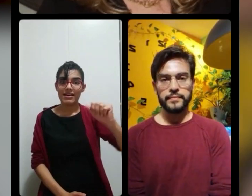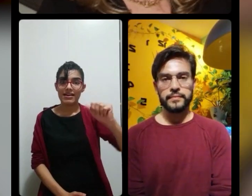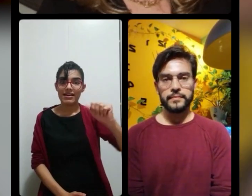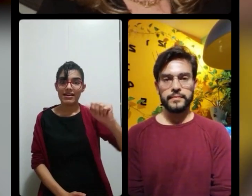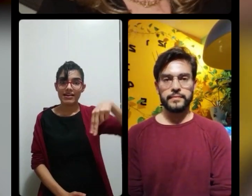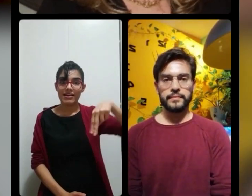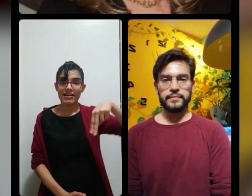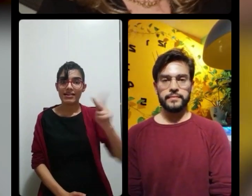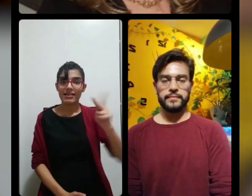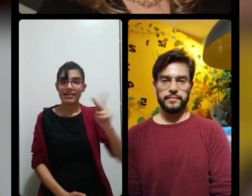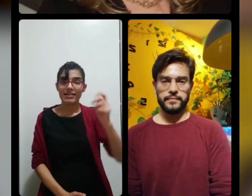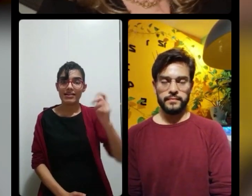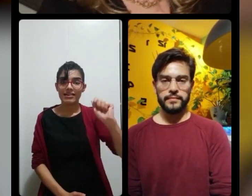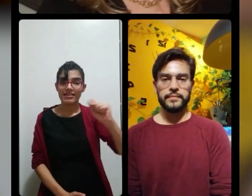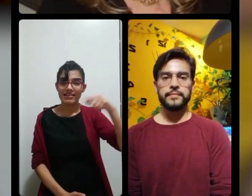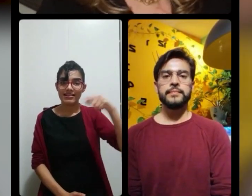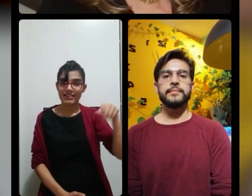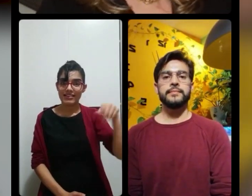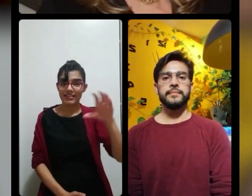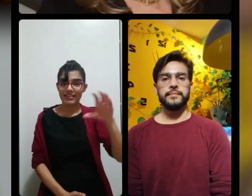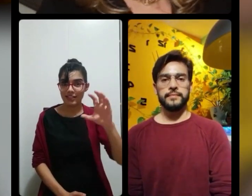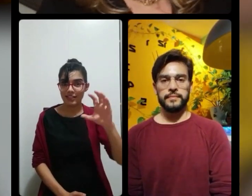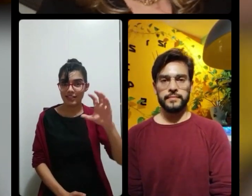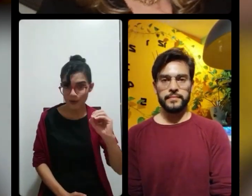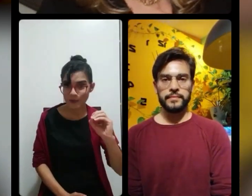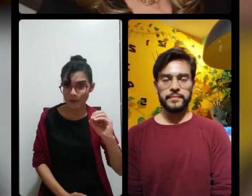esse projeto da antologia virtual.